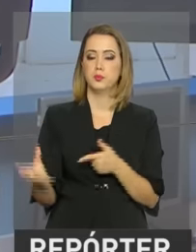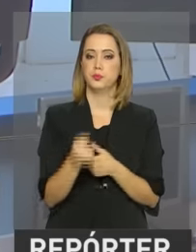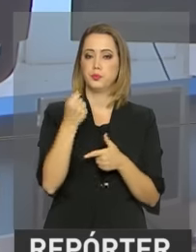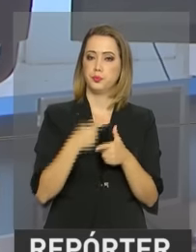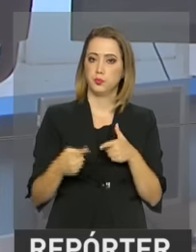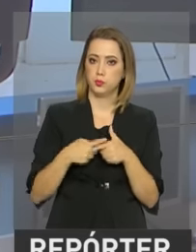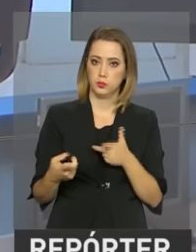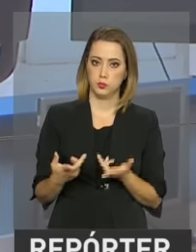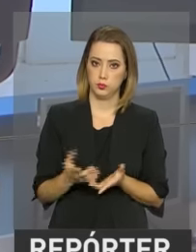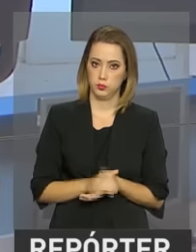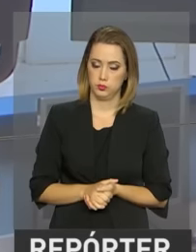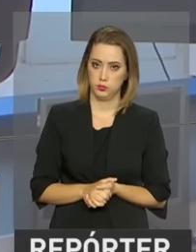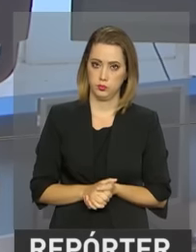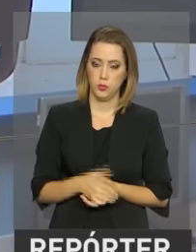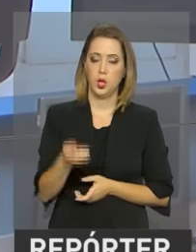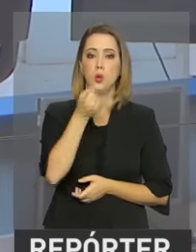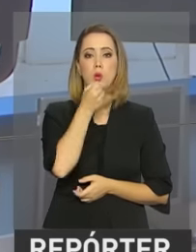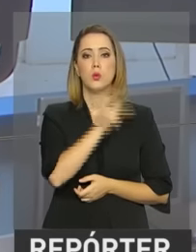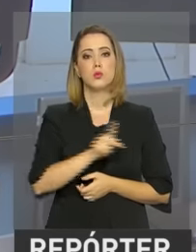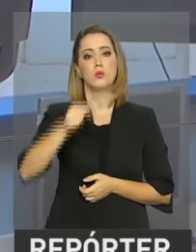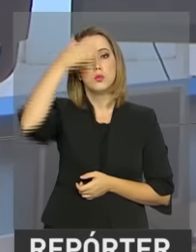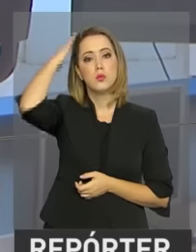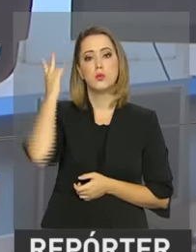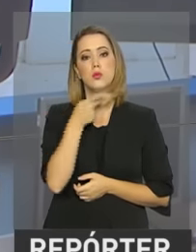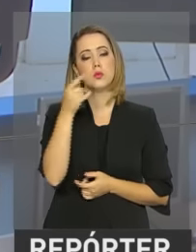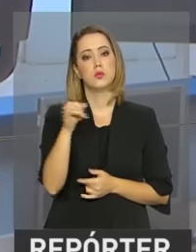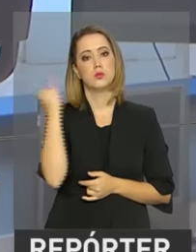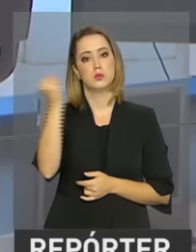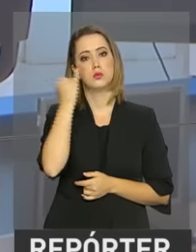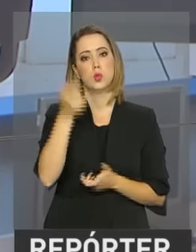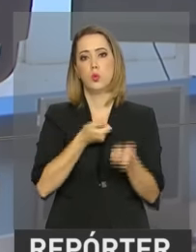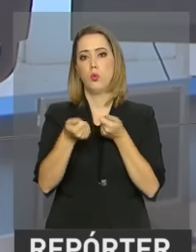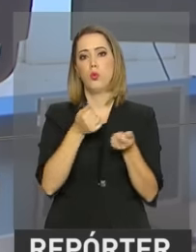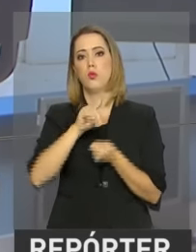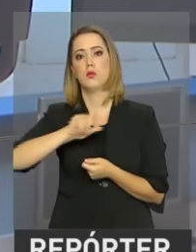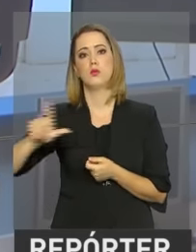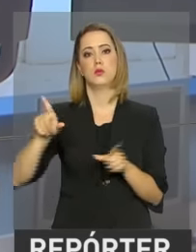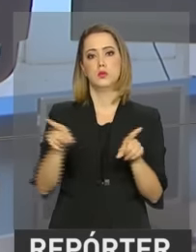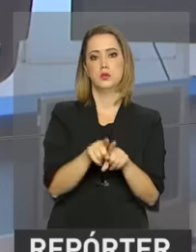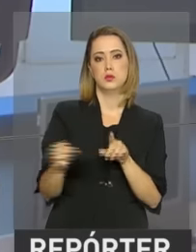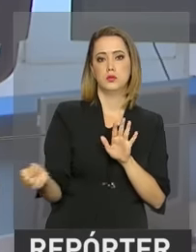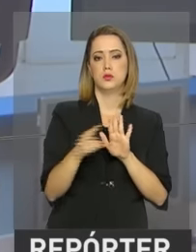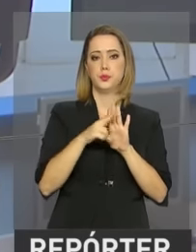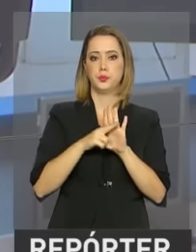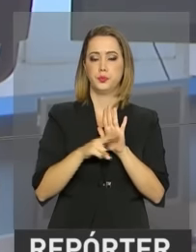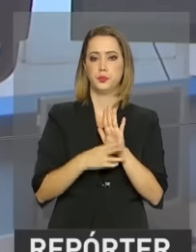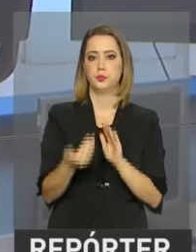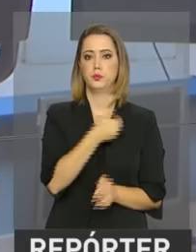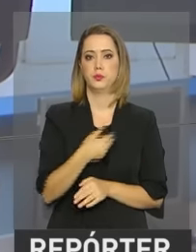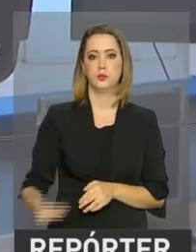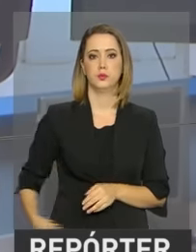crise durante o discurso presidente tambou fiscal e das reformas propostas pelo